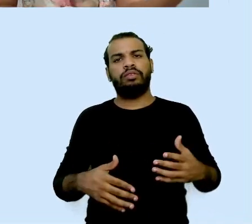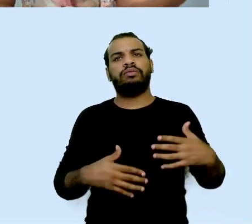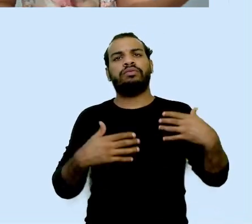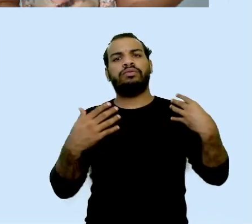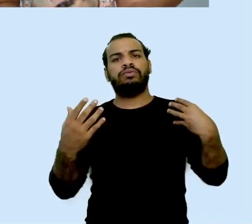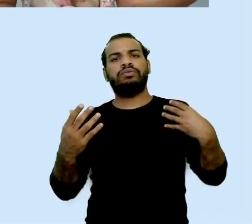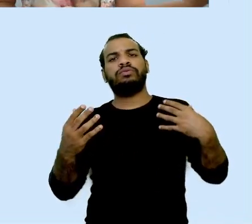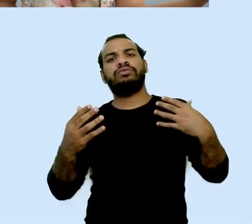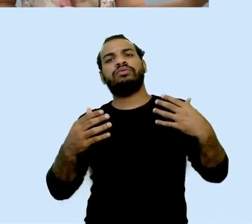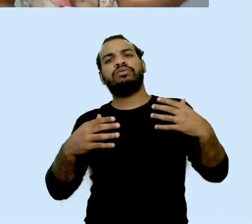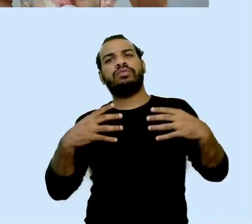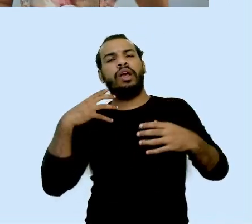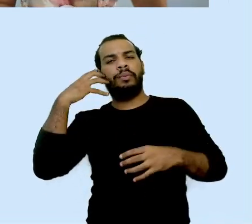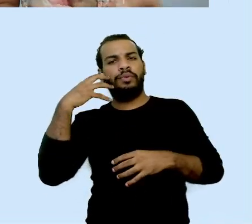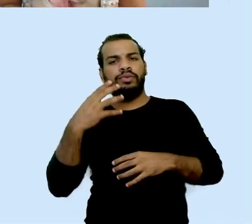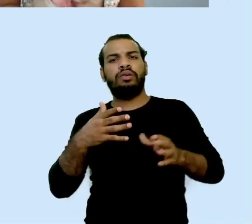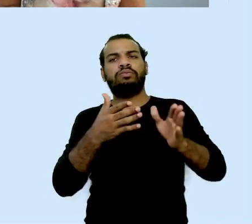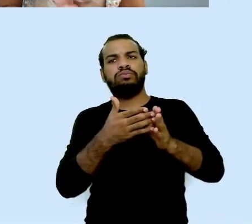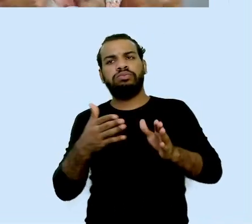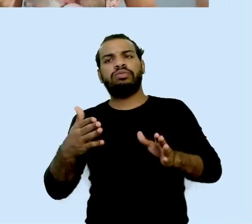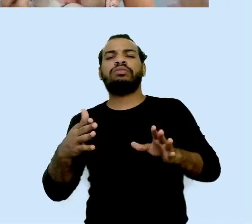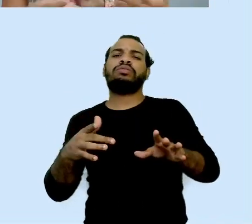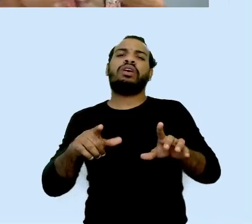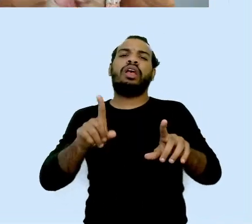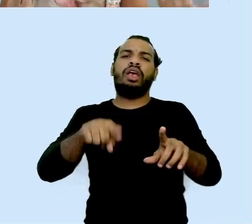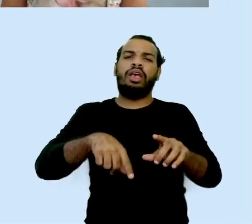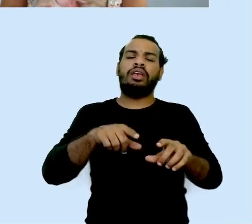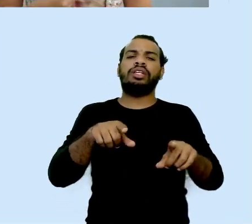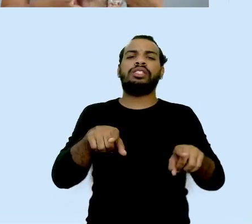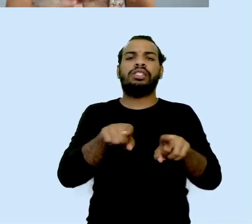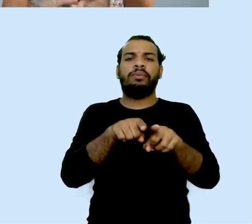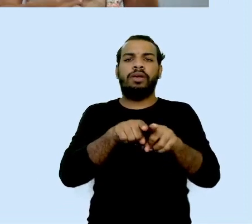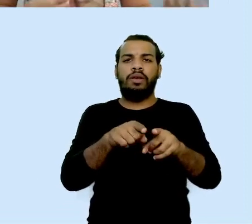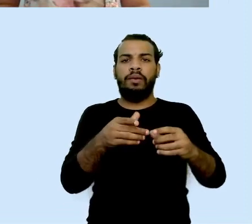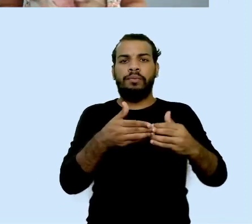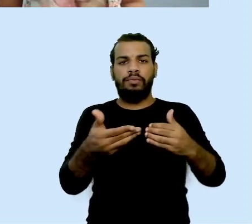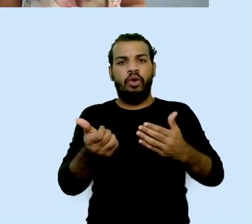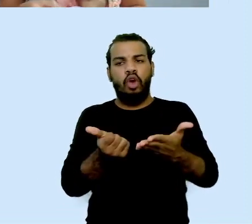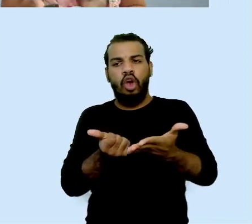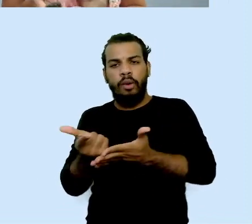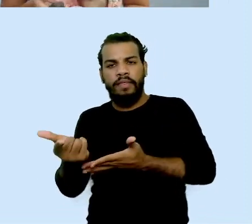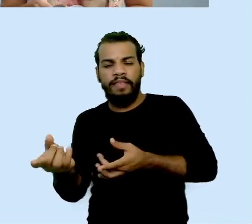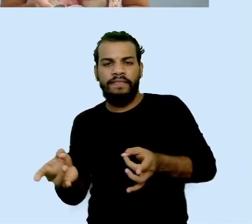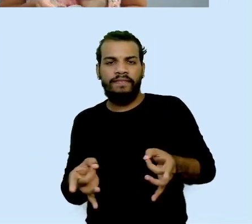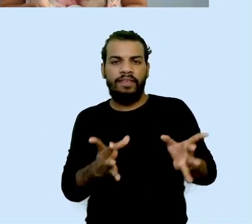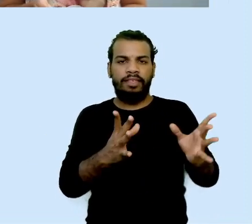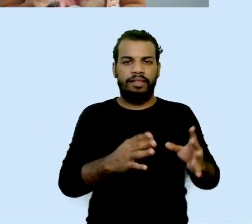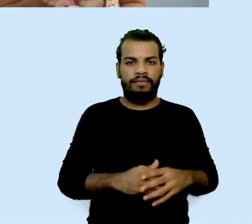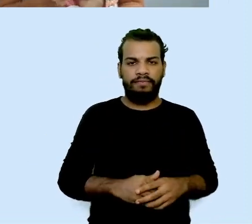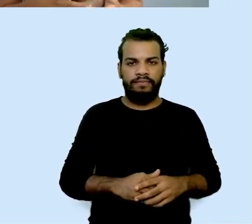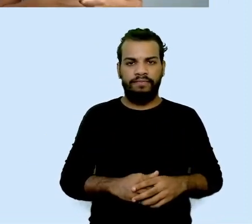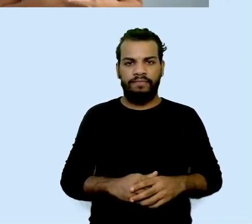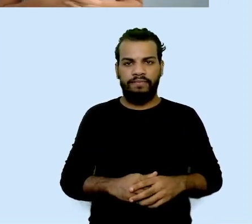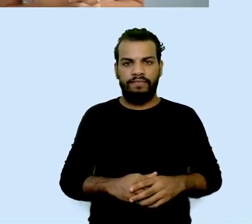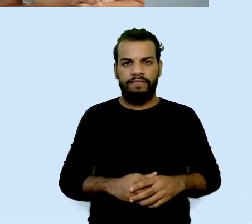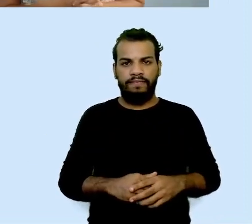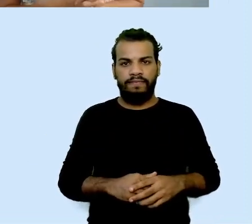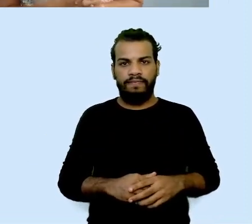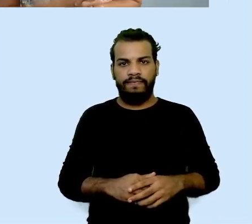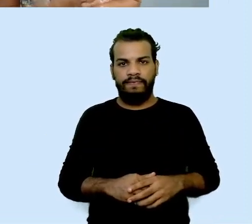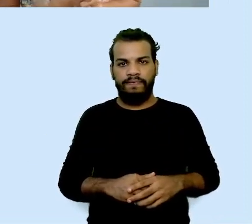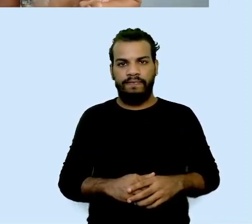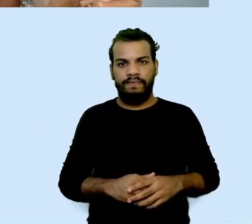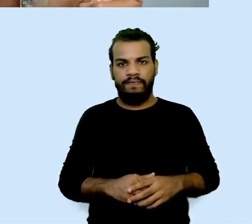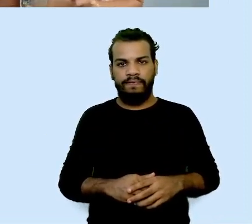do instrumento, da música, passa a ser também dentro desse processo de compra e venda, né? Então é super interessante.